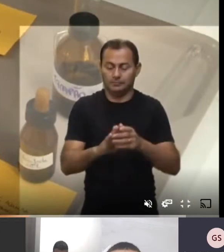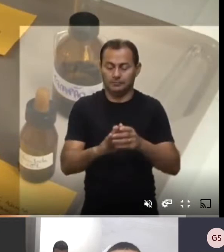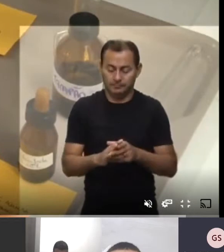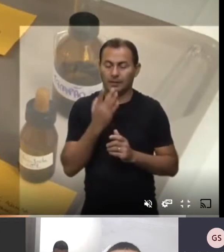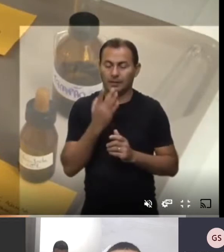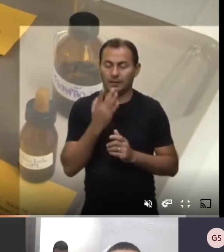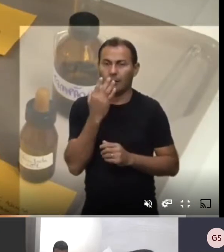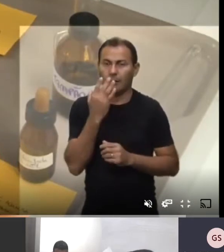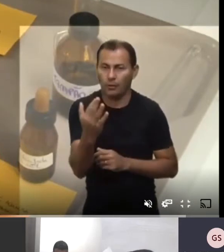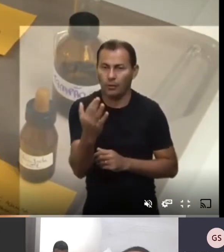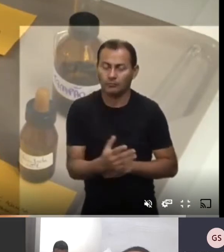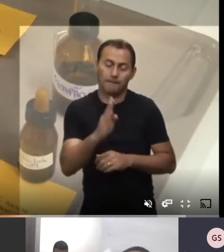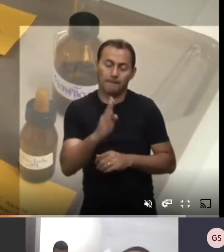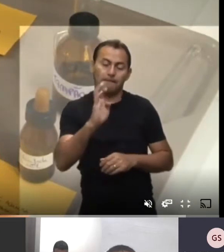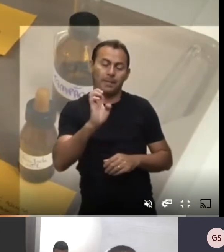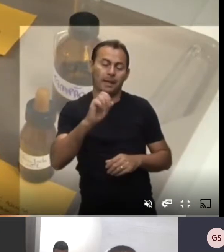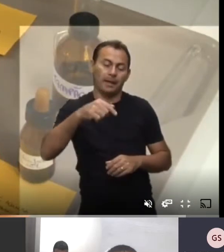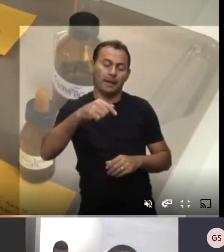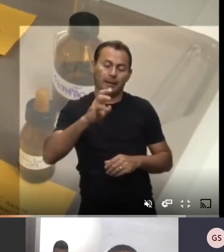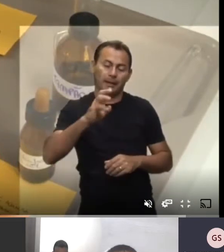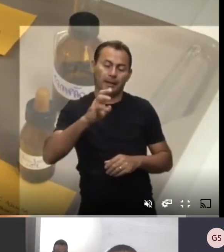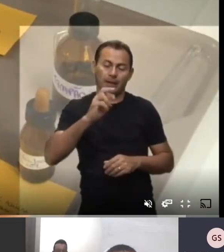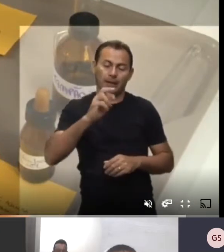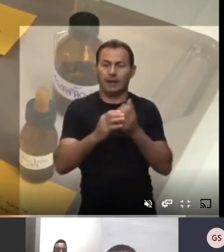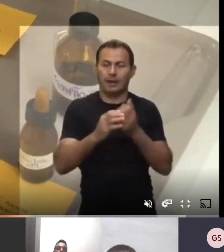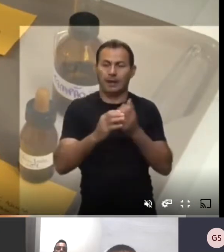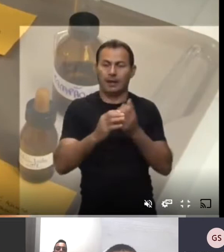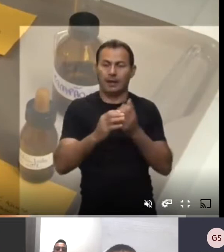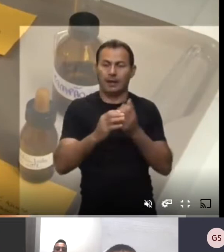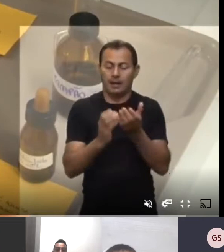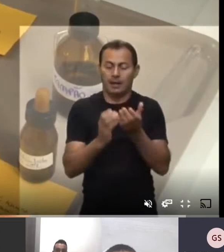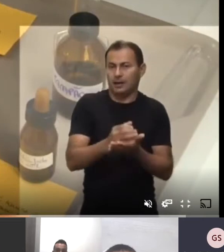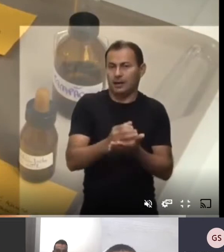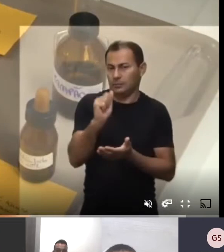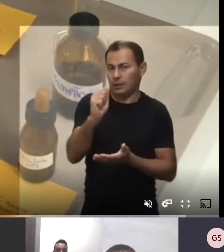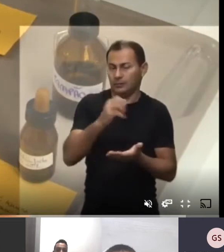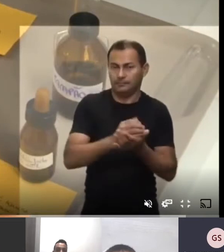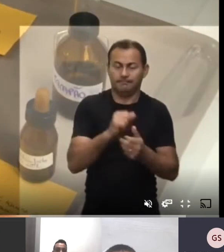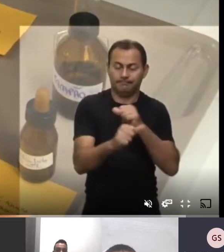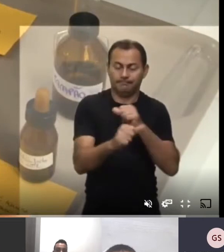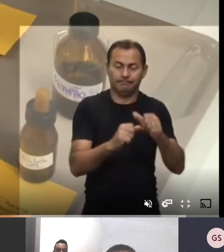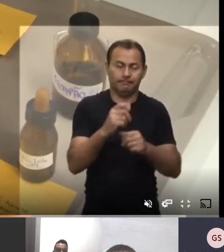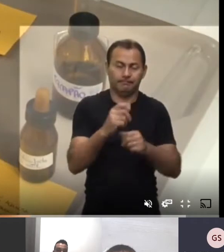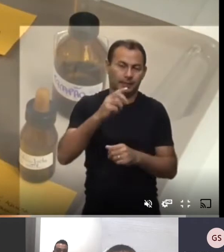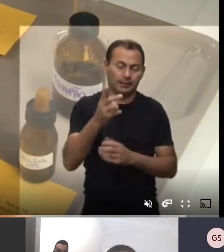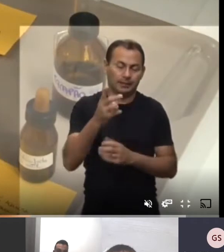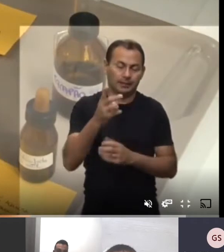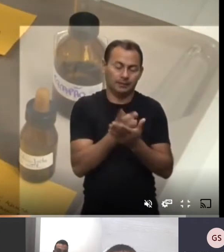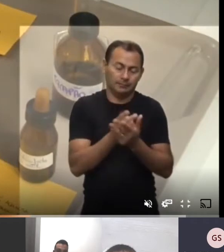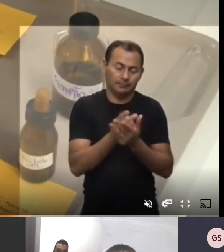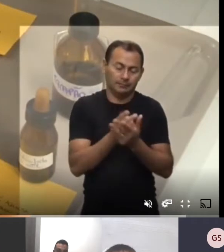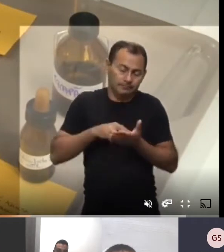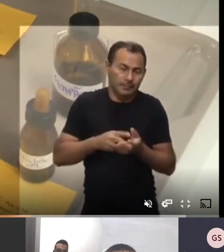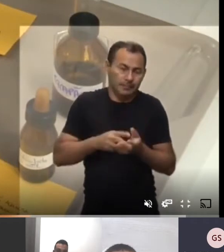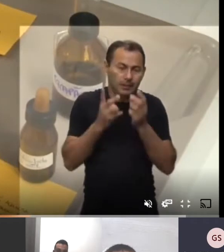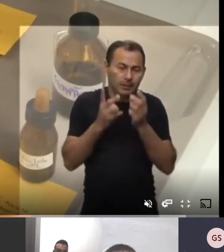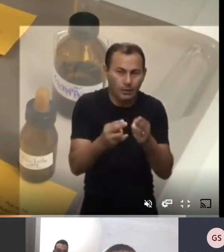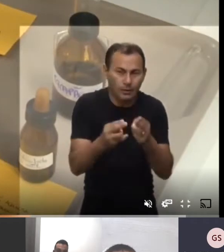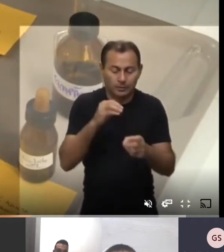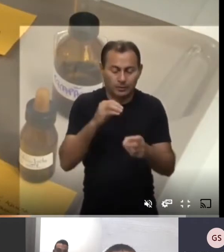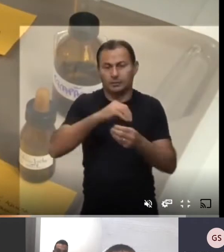5,9. Então, mesmo eu colocando base, colocando base, o pH não está mudando,